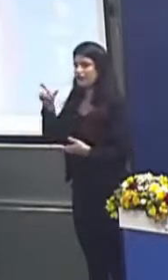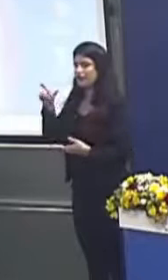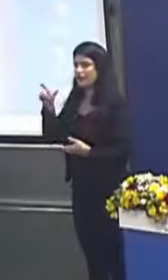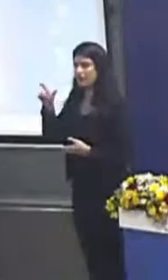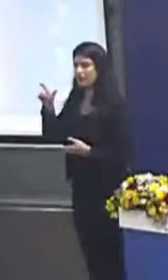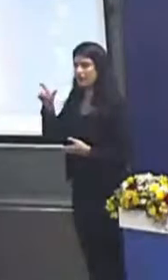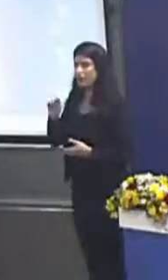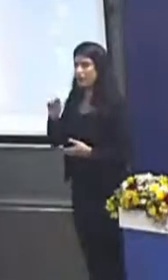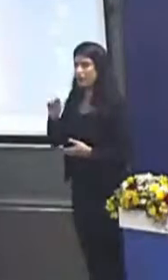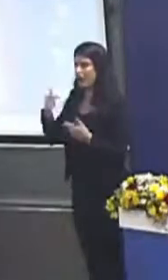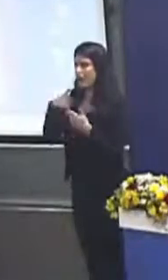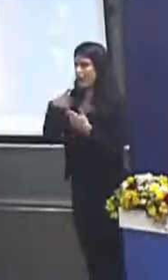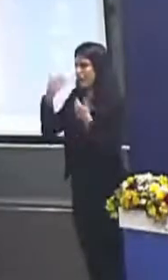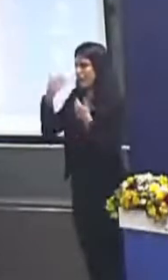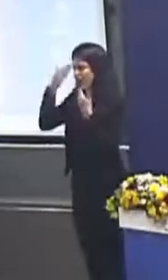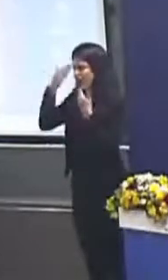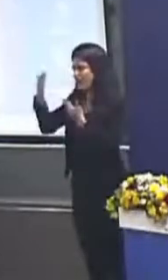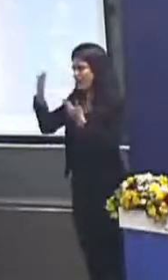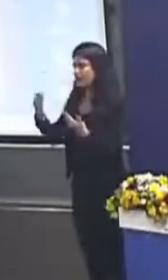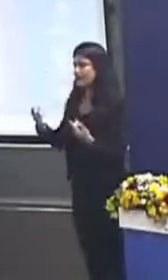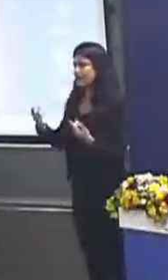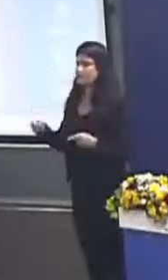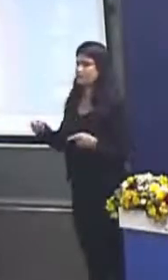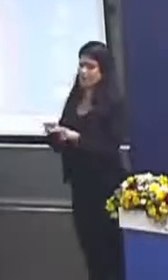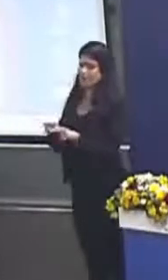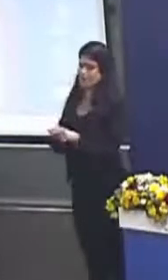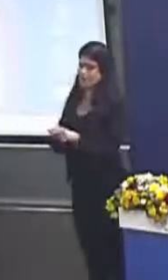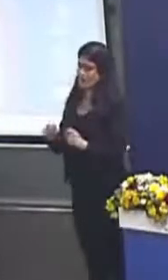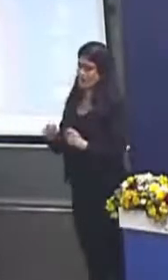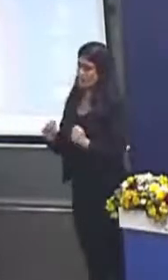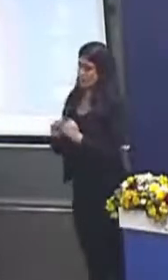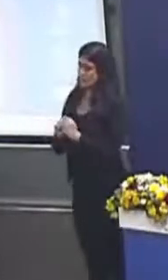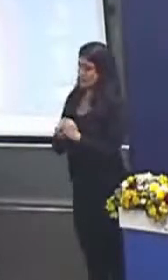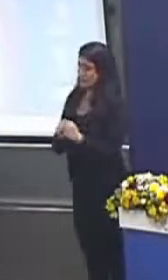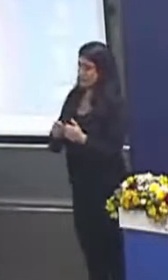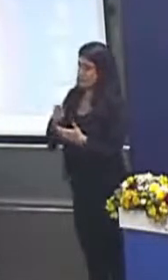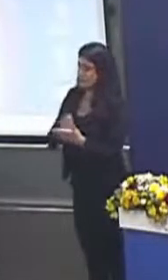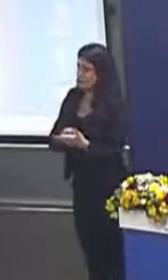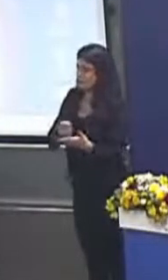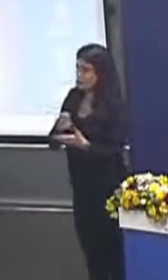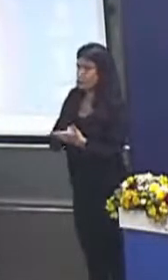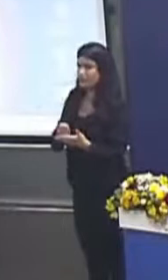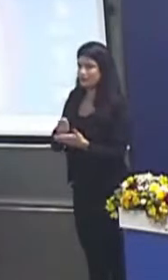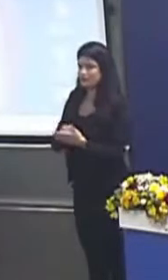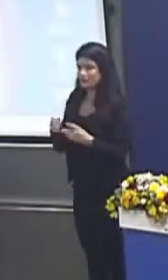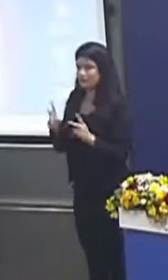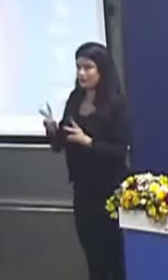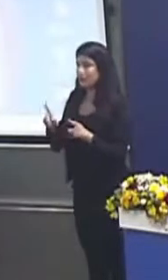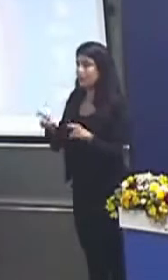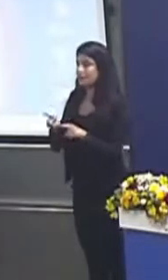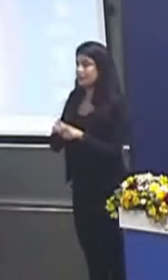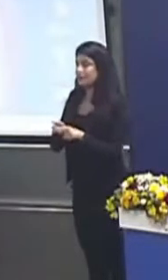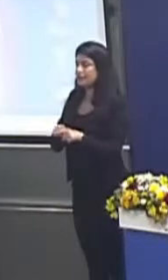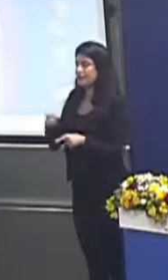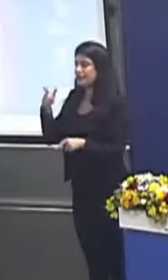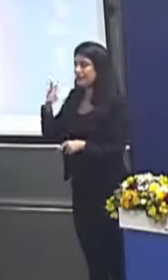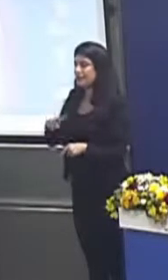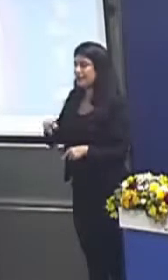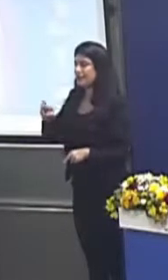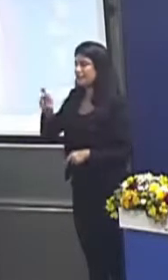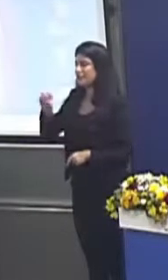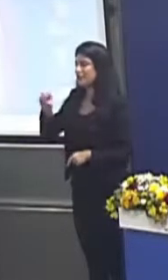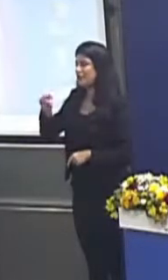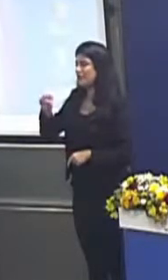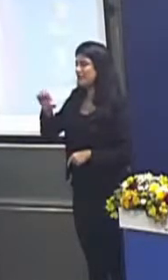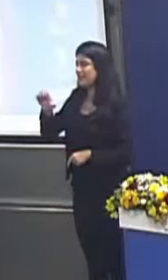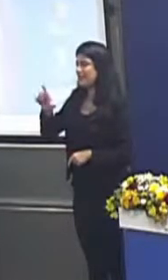muito agradecida pela parceria, pelo companheirismo e pela luta. É, queria saudar também a Roseli